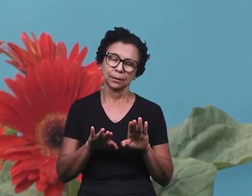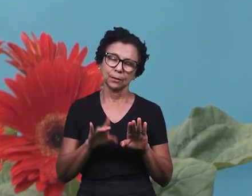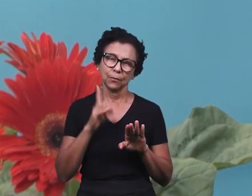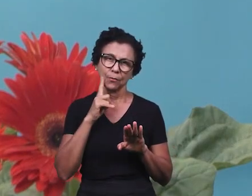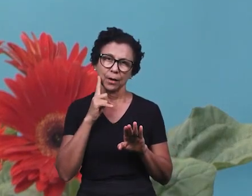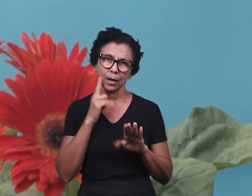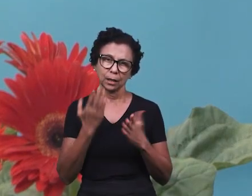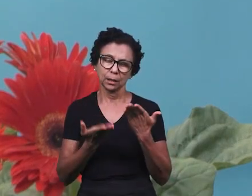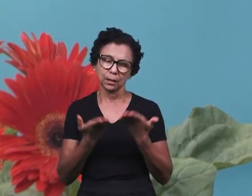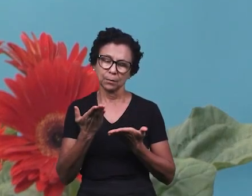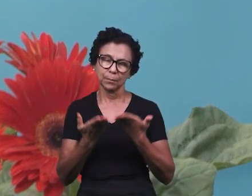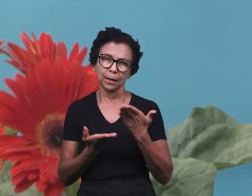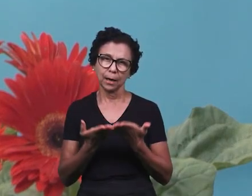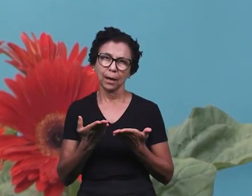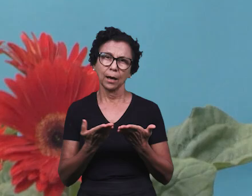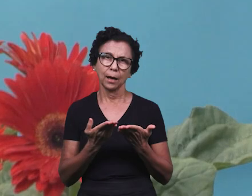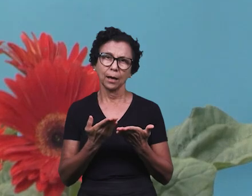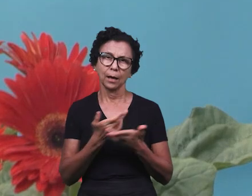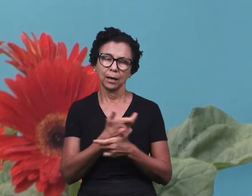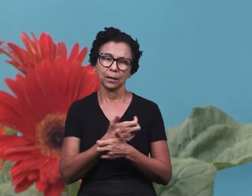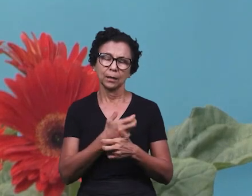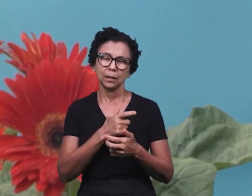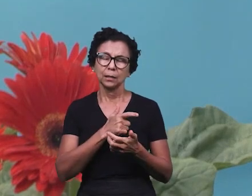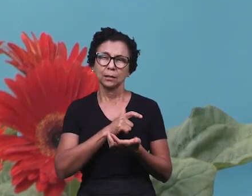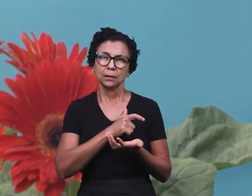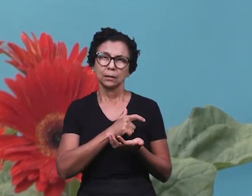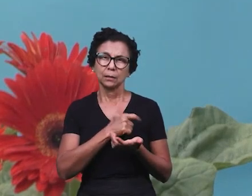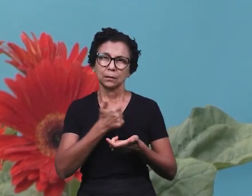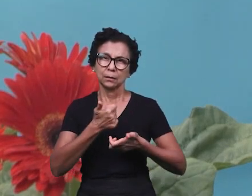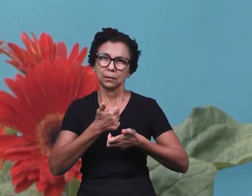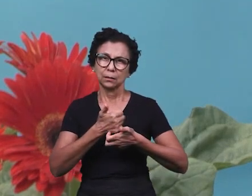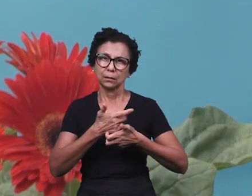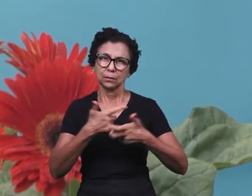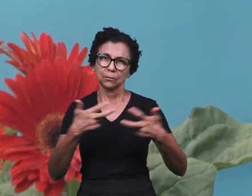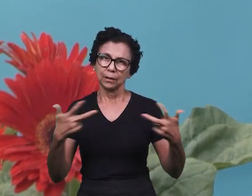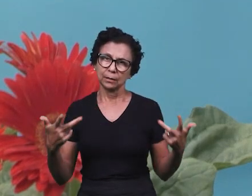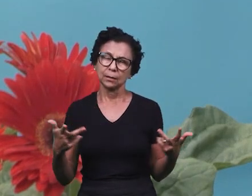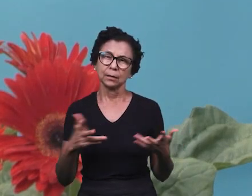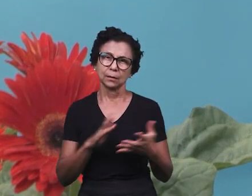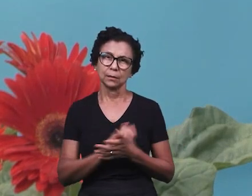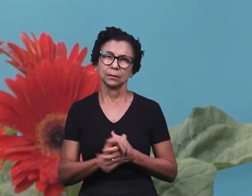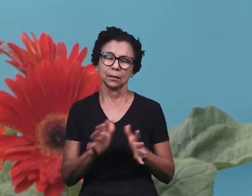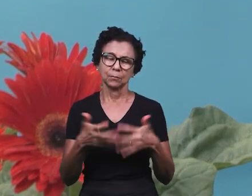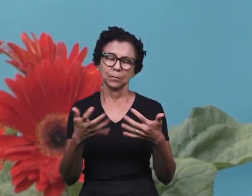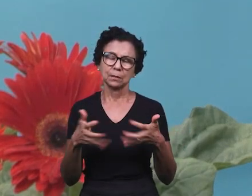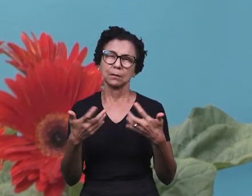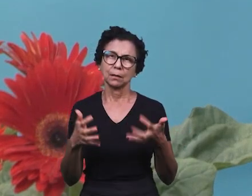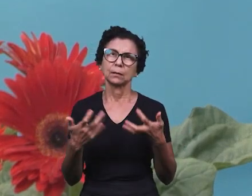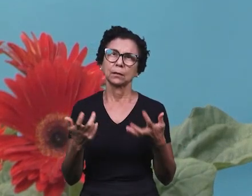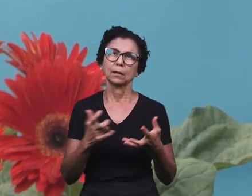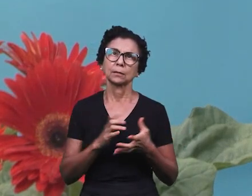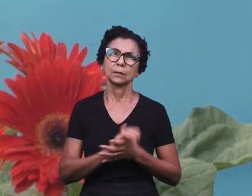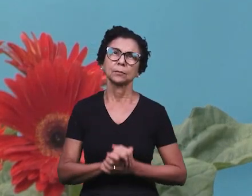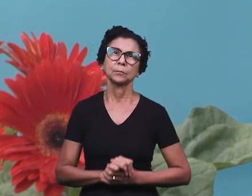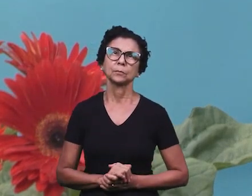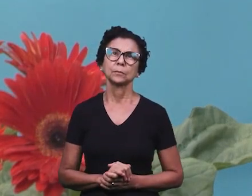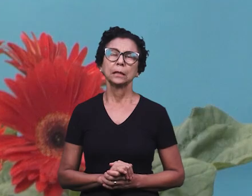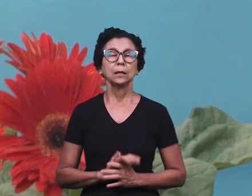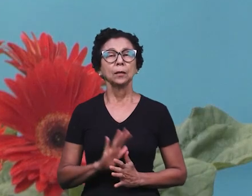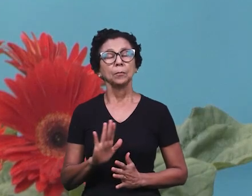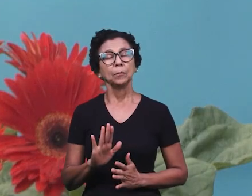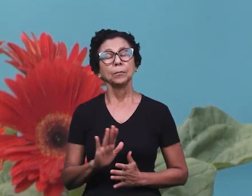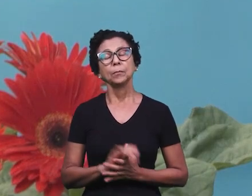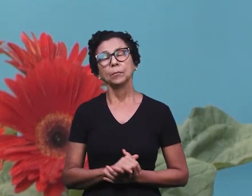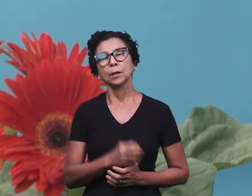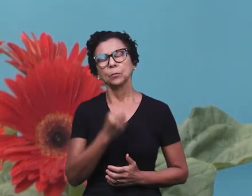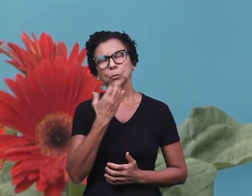ocidental, mas ela tem uma excelente resposta, tanto para o diabético, o hipertenso também, que não é o nosso tema, mas tem uma resposta muito